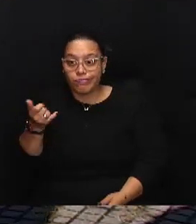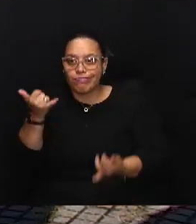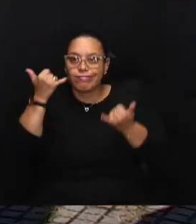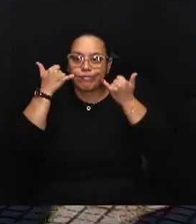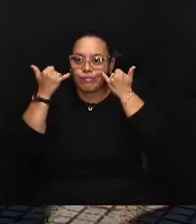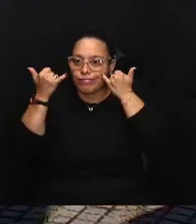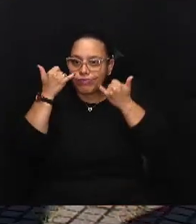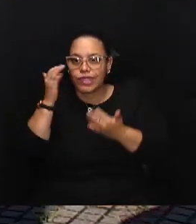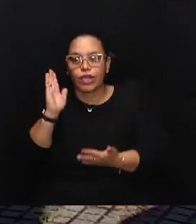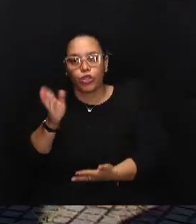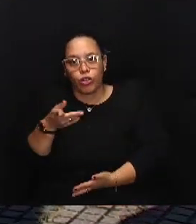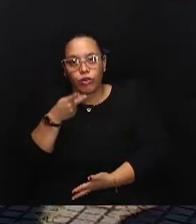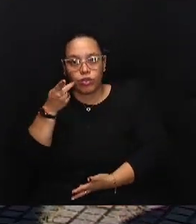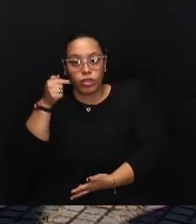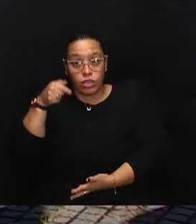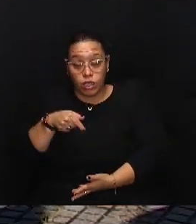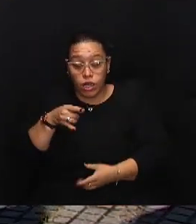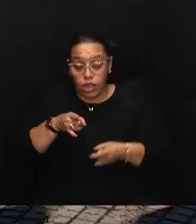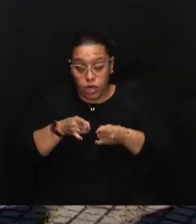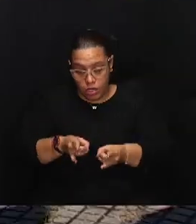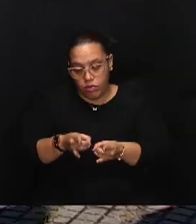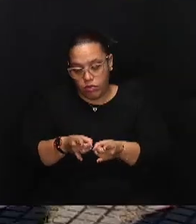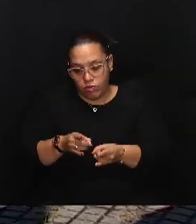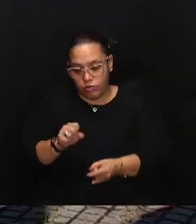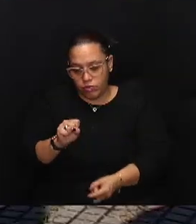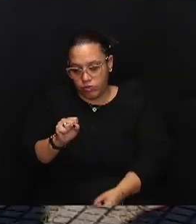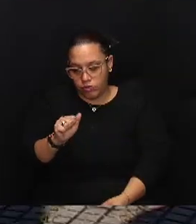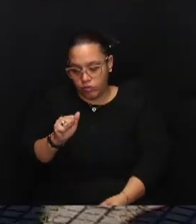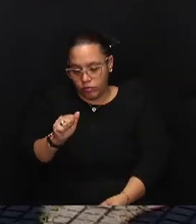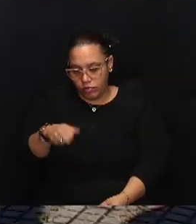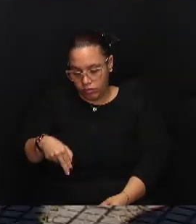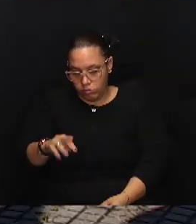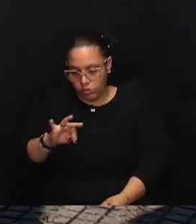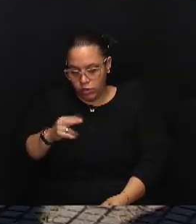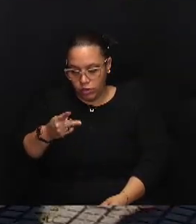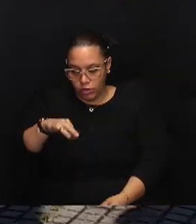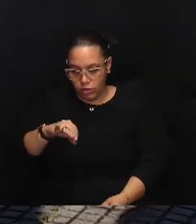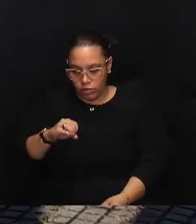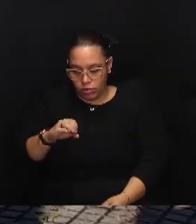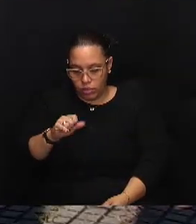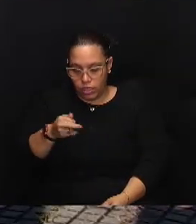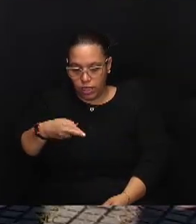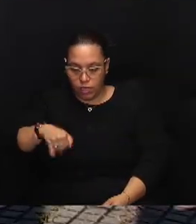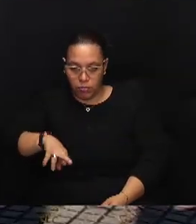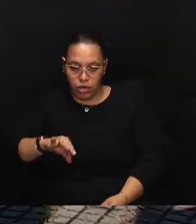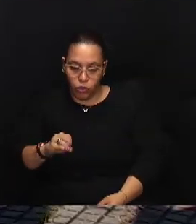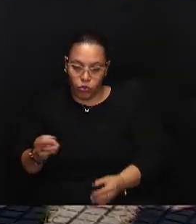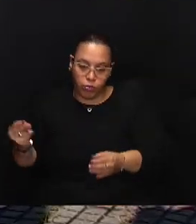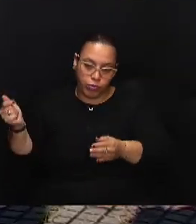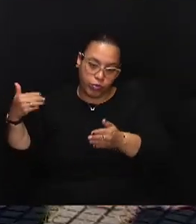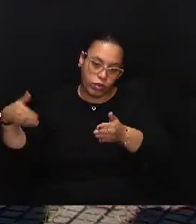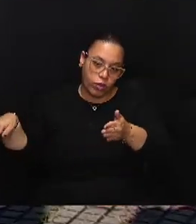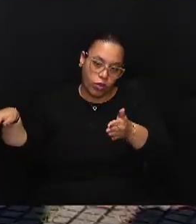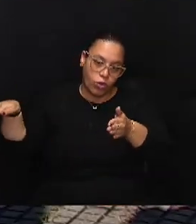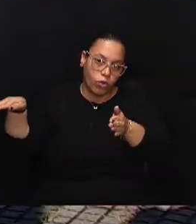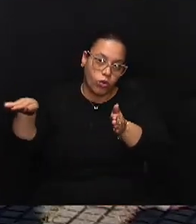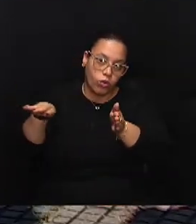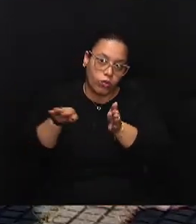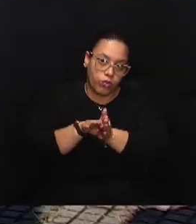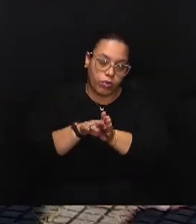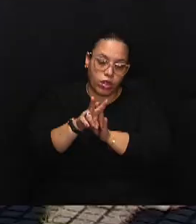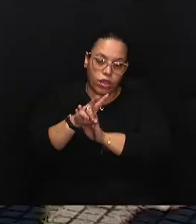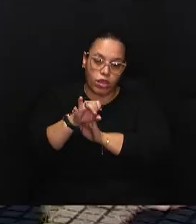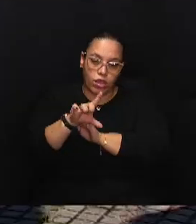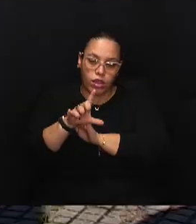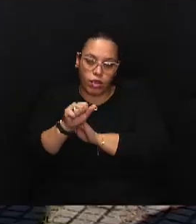que eu já dei. Esse cemitério aqui do Santíssimo Sacramento é um cemitério que veio do cemitério da Vila